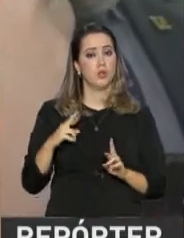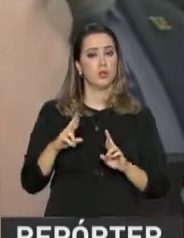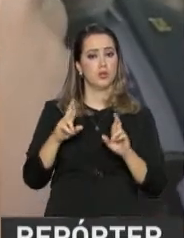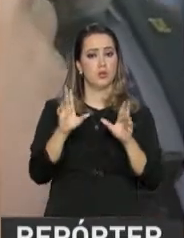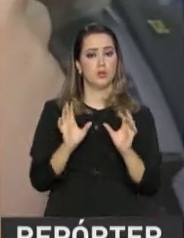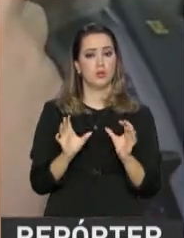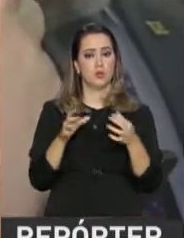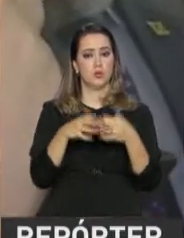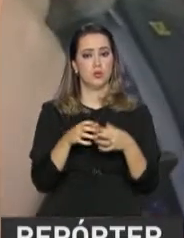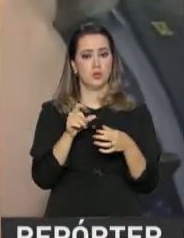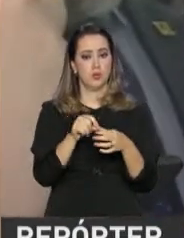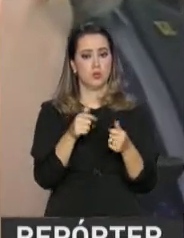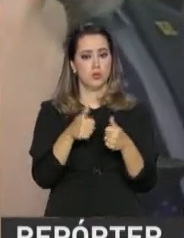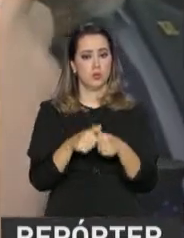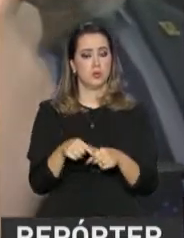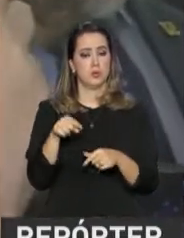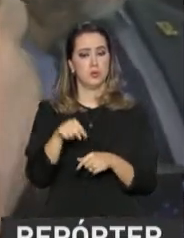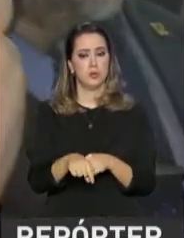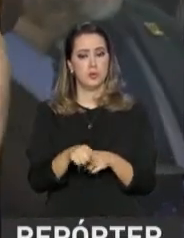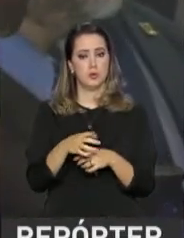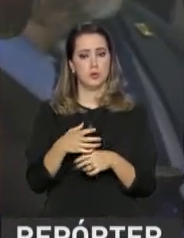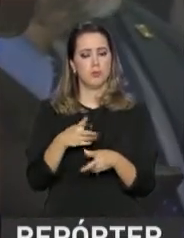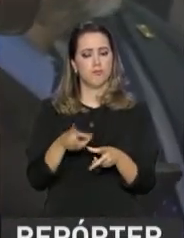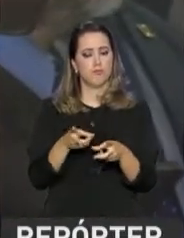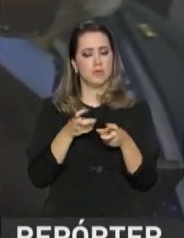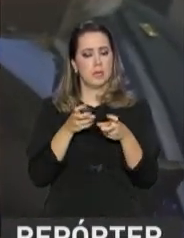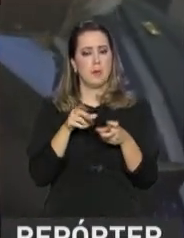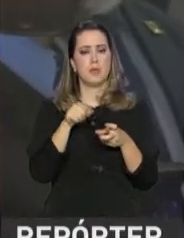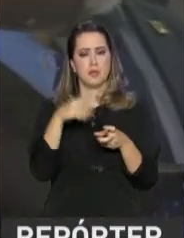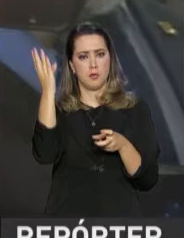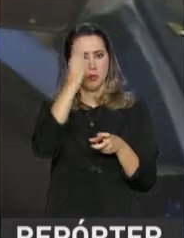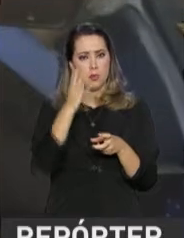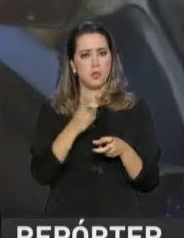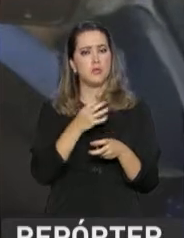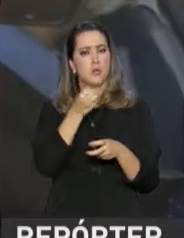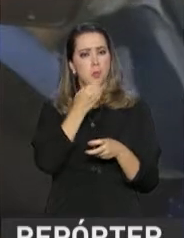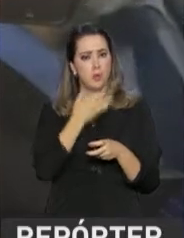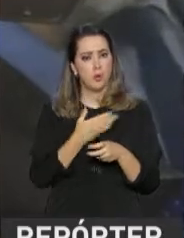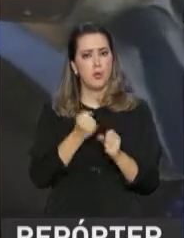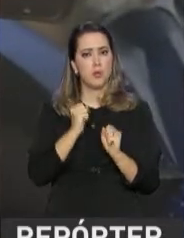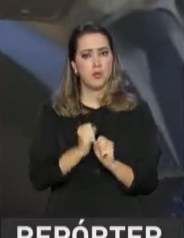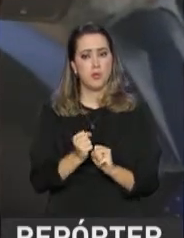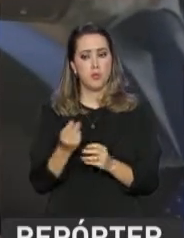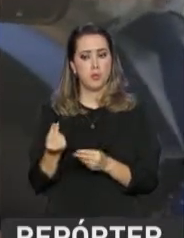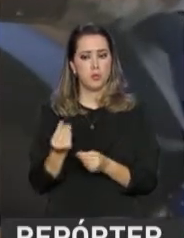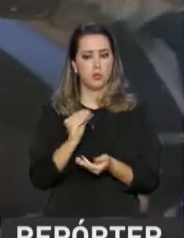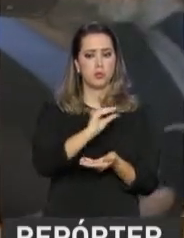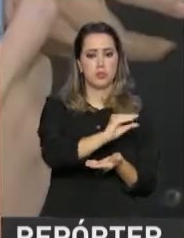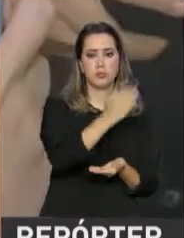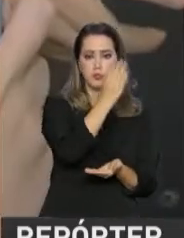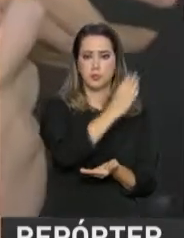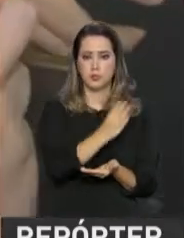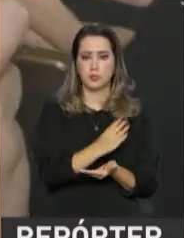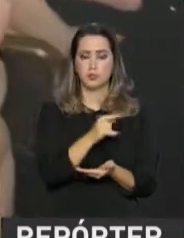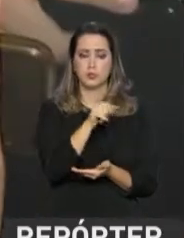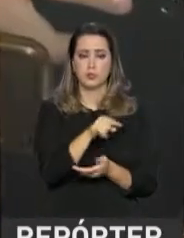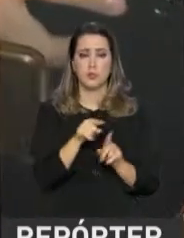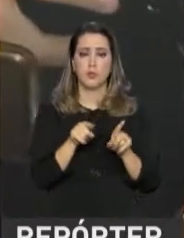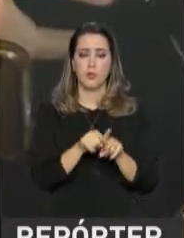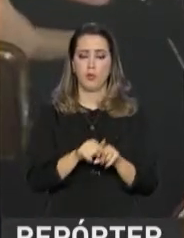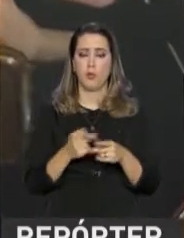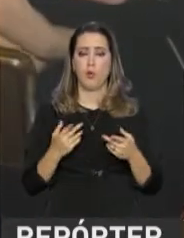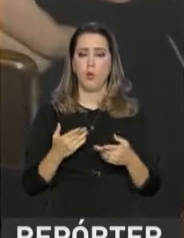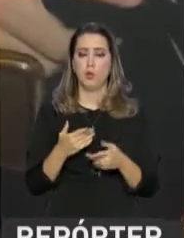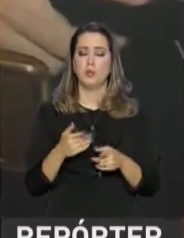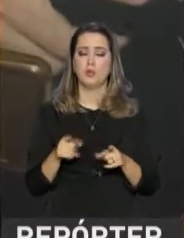os investidores que estejam se interessa em cada vez mais pelo brasil e possam levar capitais para lá o presidente disse ainda